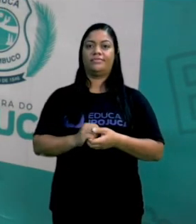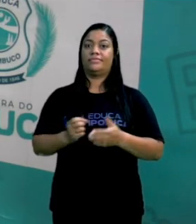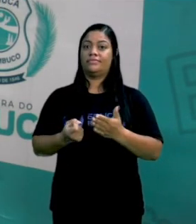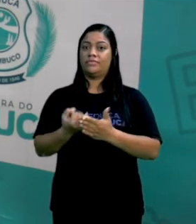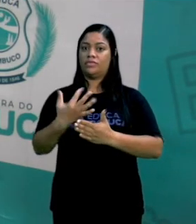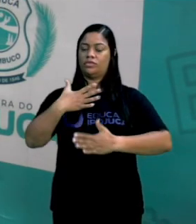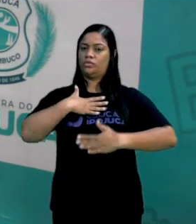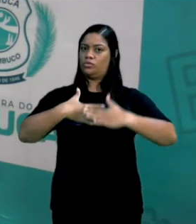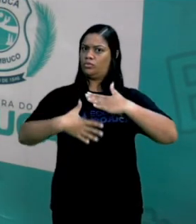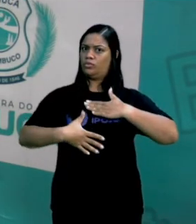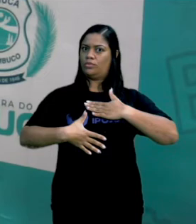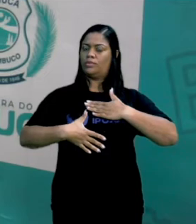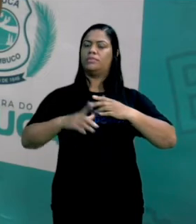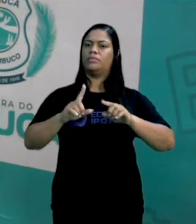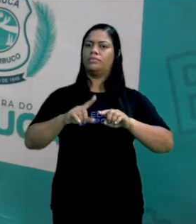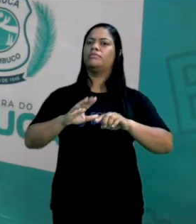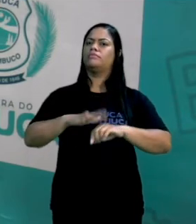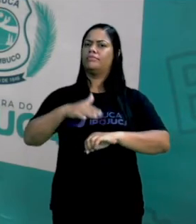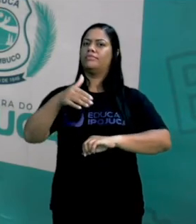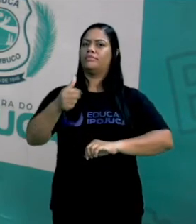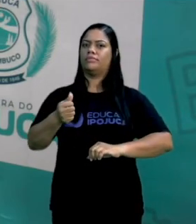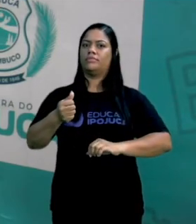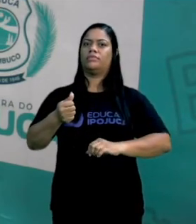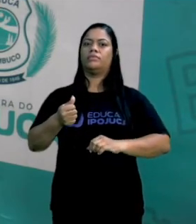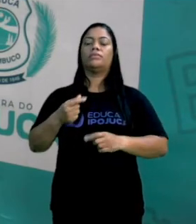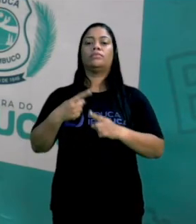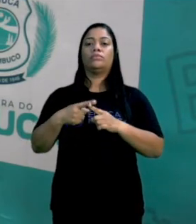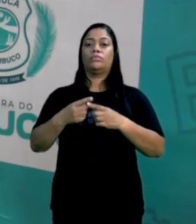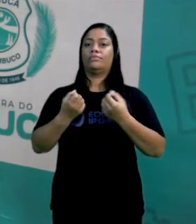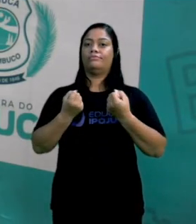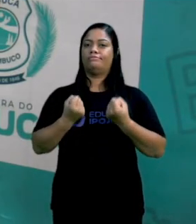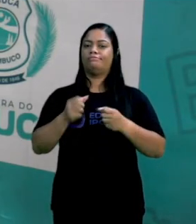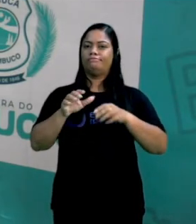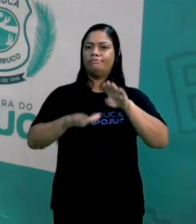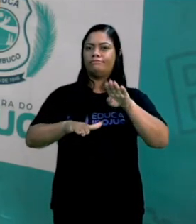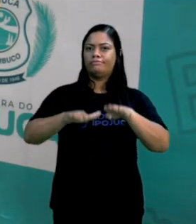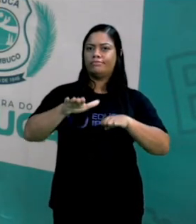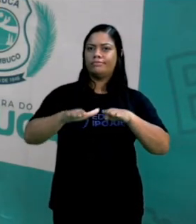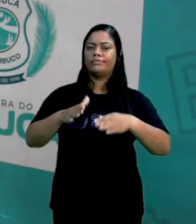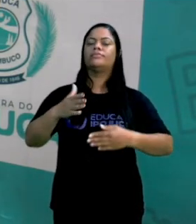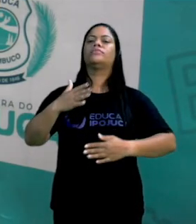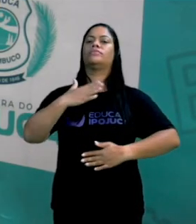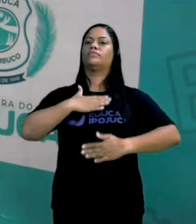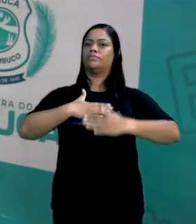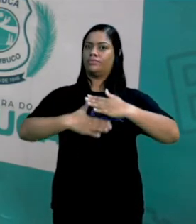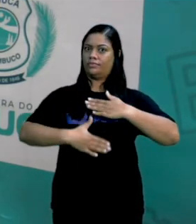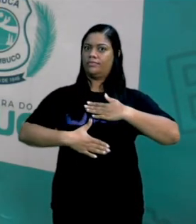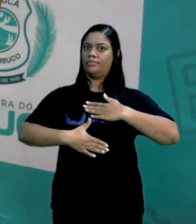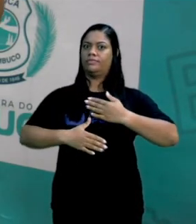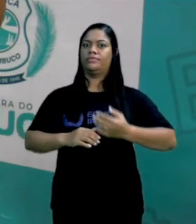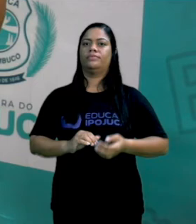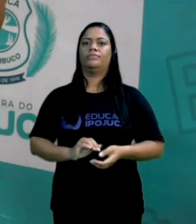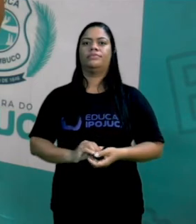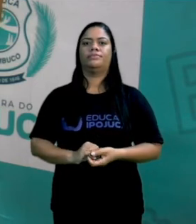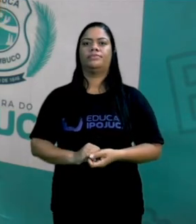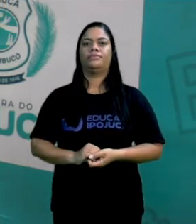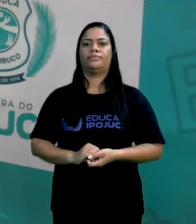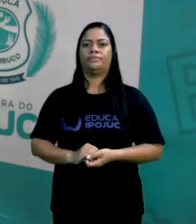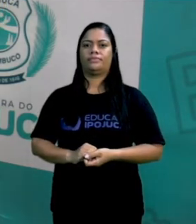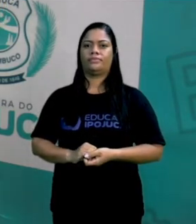vai ser gerado nas articulações por conta do peso do nosso corpo, né, ligado à ação da gravidade.